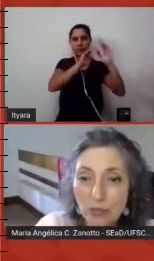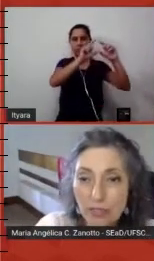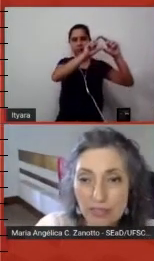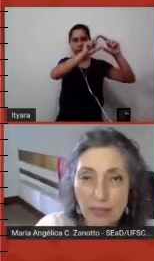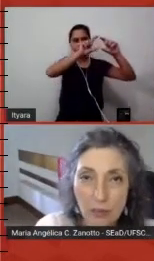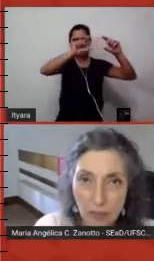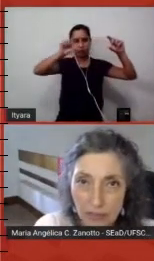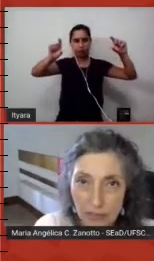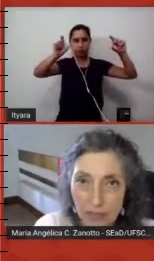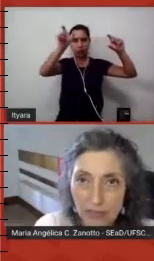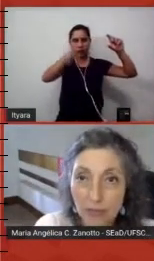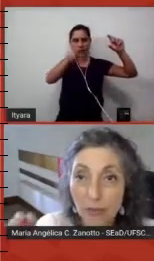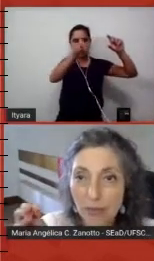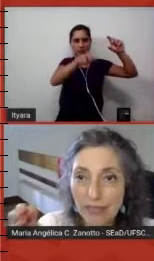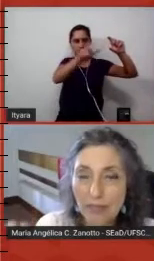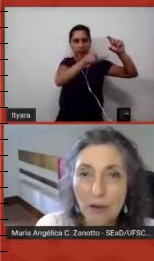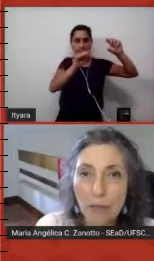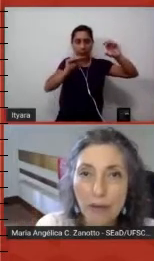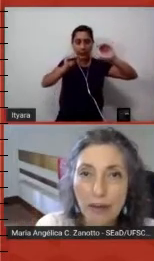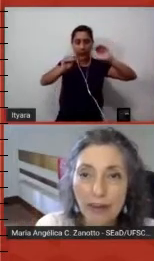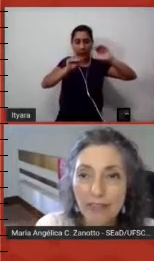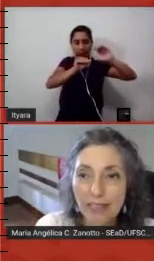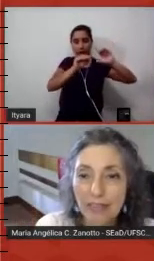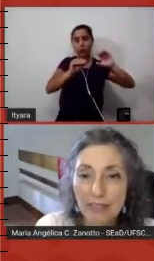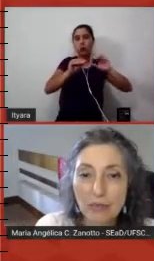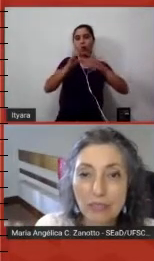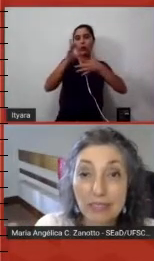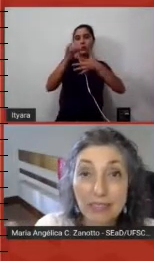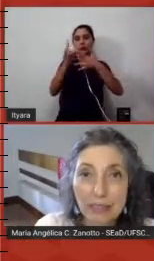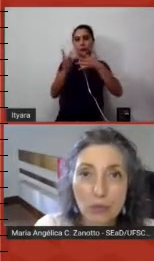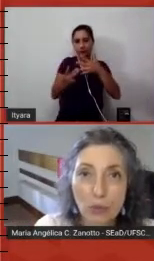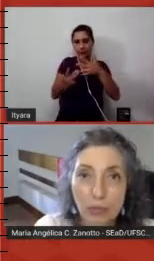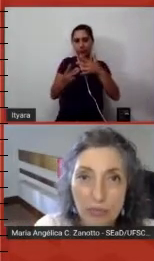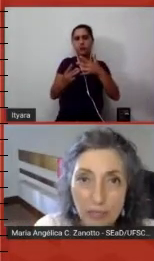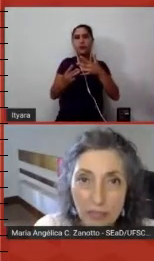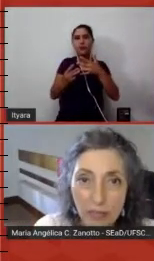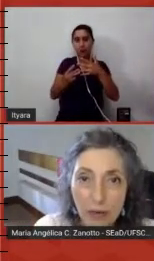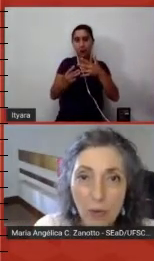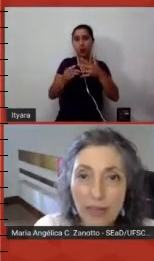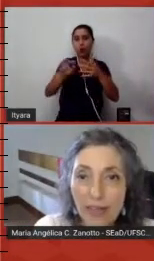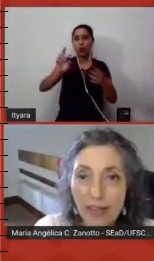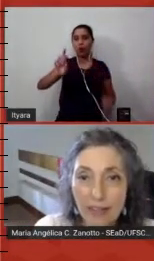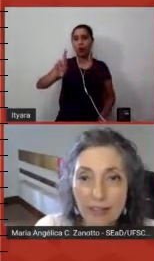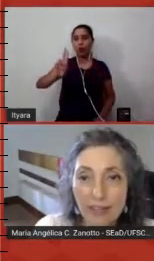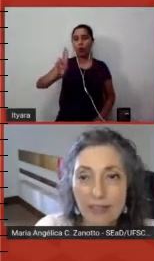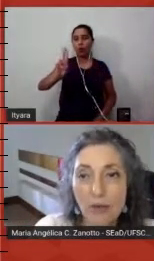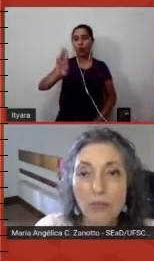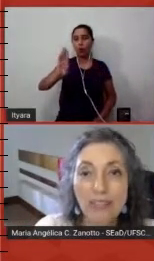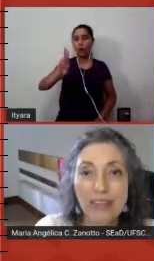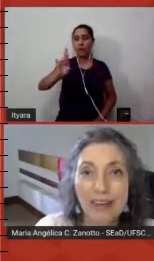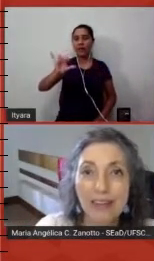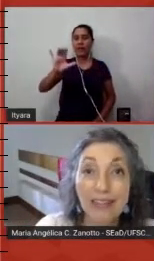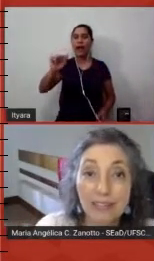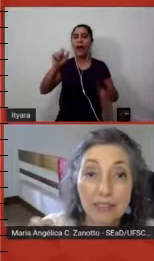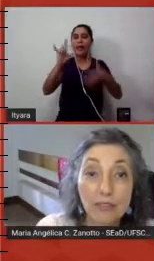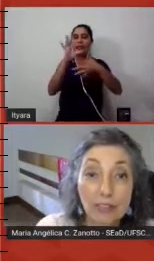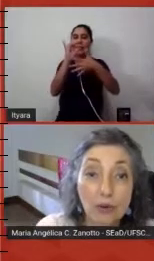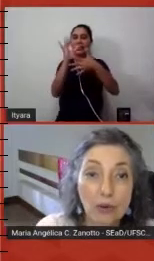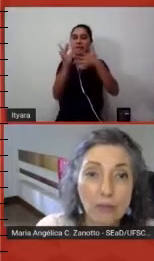e dentro os descritores, né? Então, o coração da rubrica, na verdade, são os descritores. O que é que se